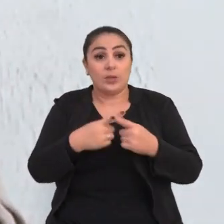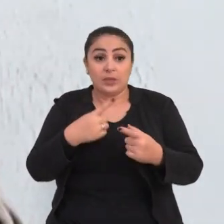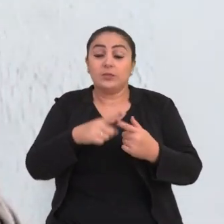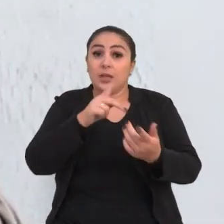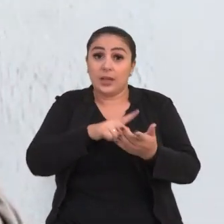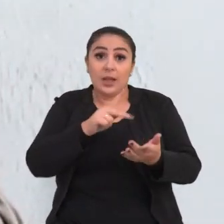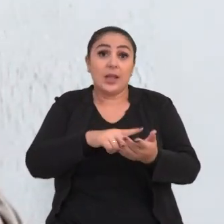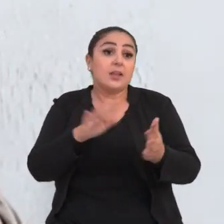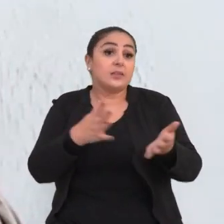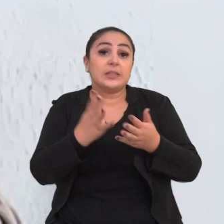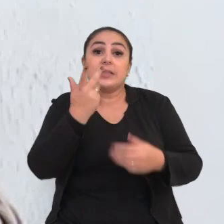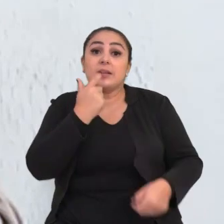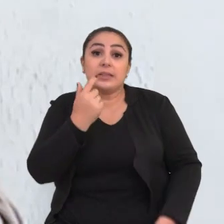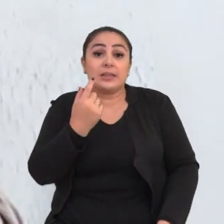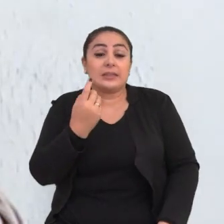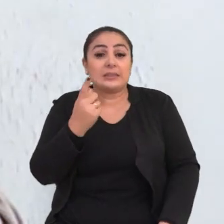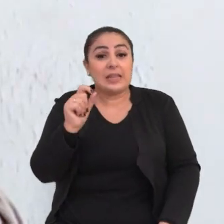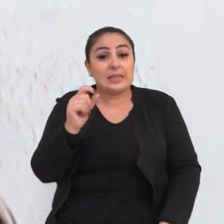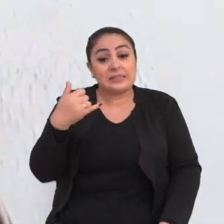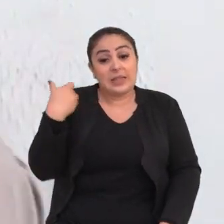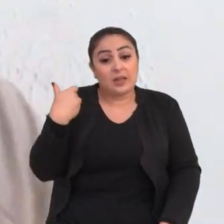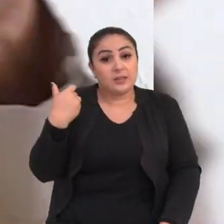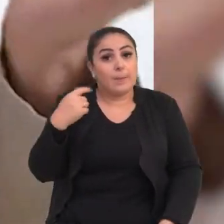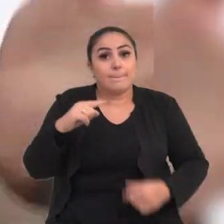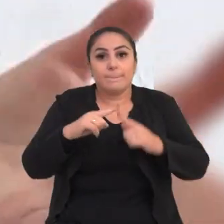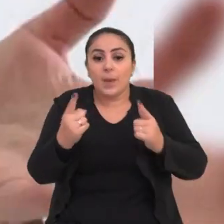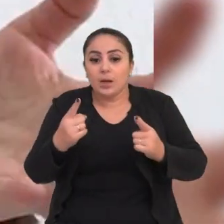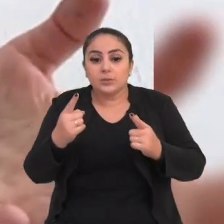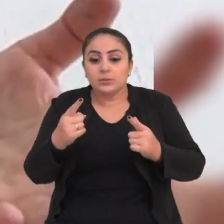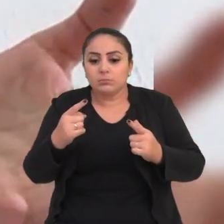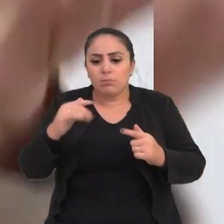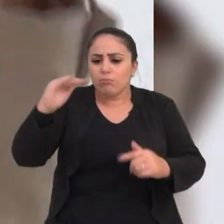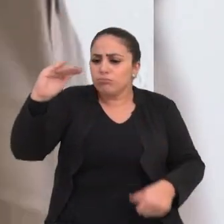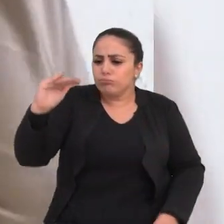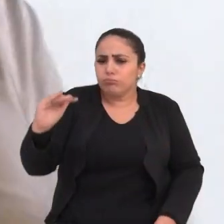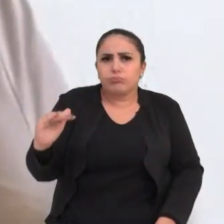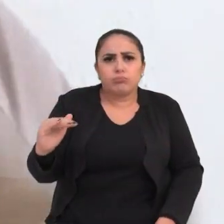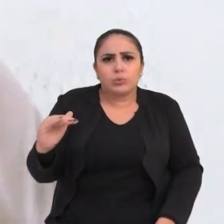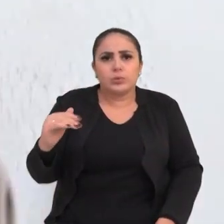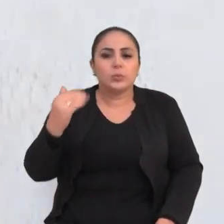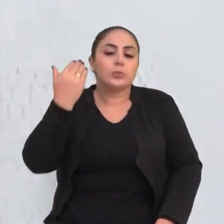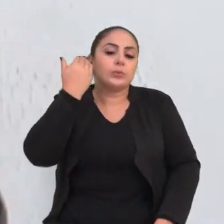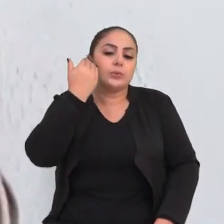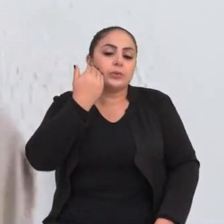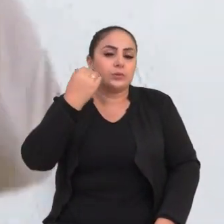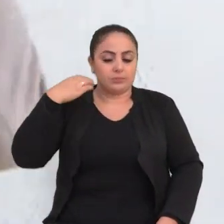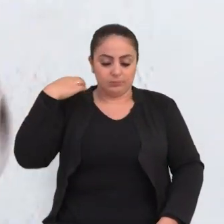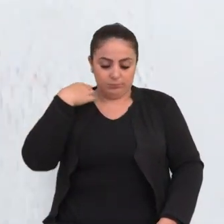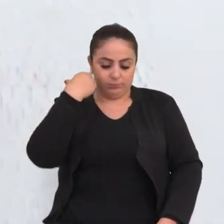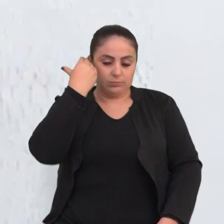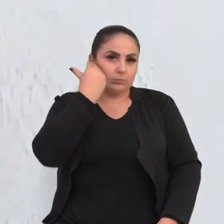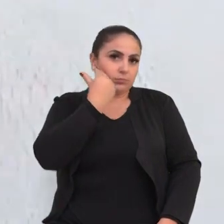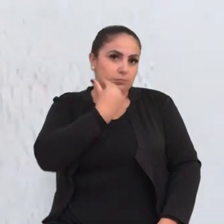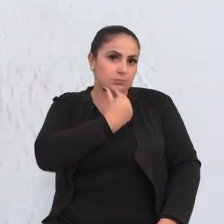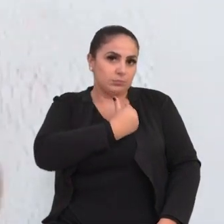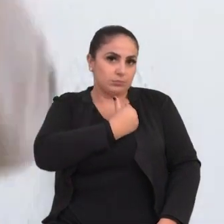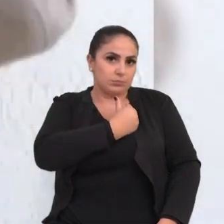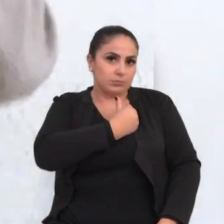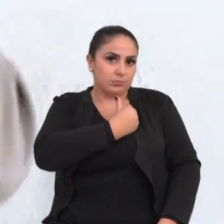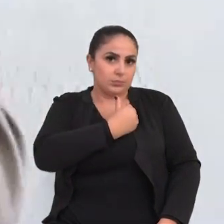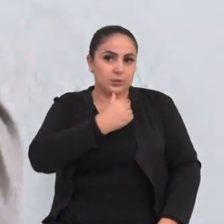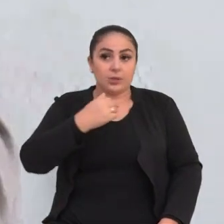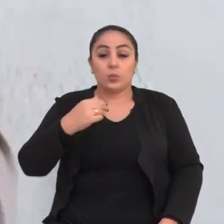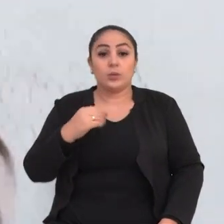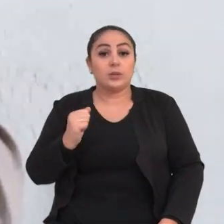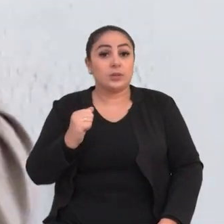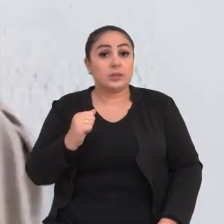de fato, pode ter a criança ter 10 anos e, mesmo assim, ela andar no banco da frente e o cinto pegar, né, nesta parte aqui, nesta